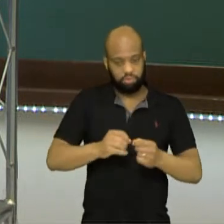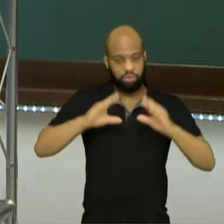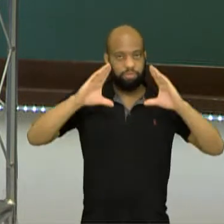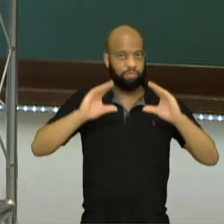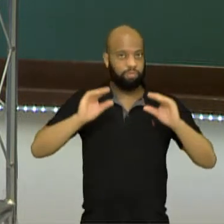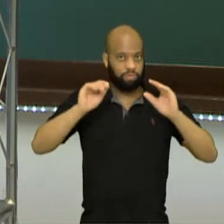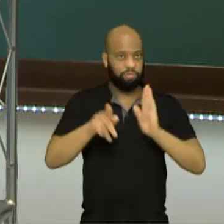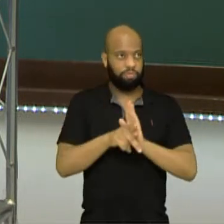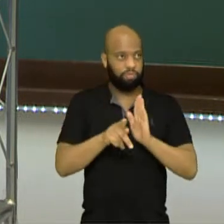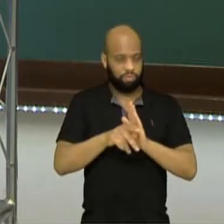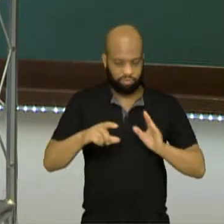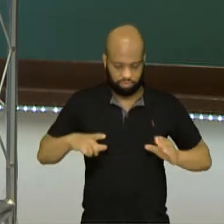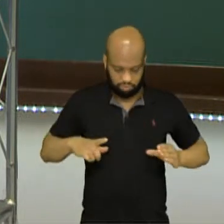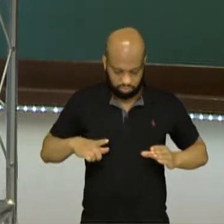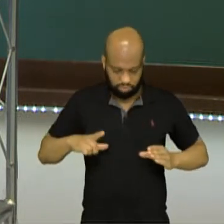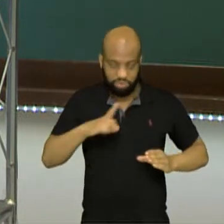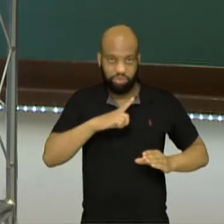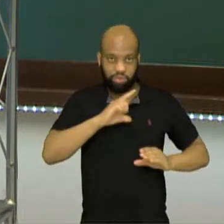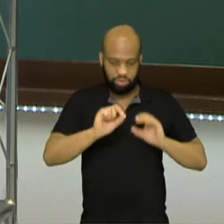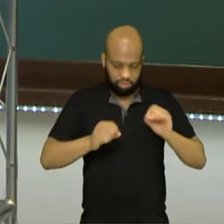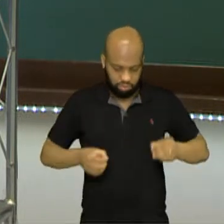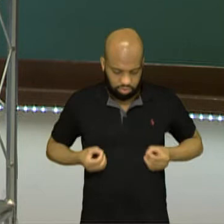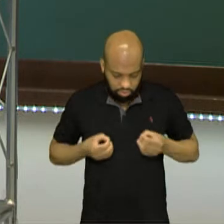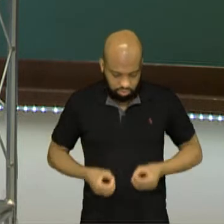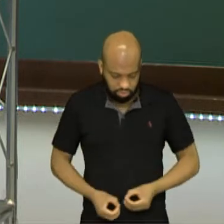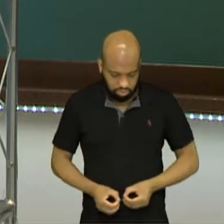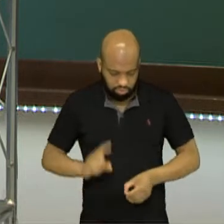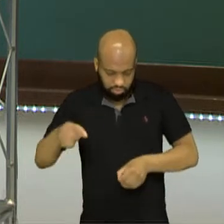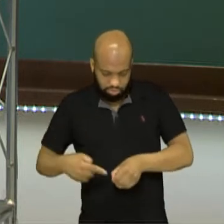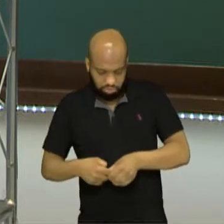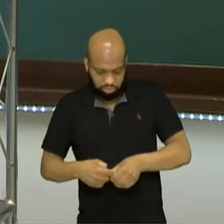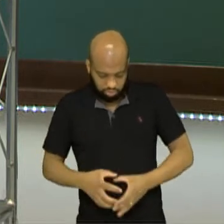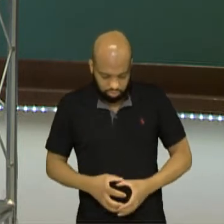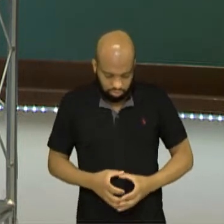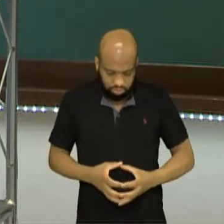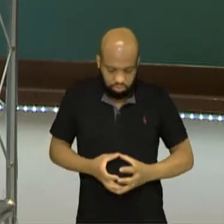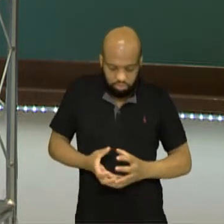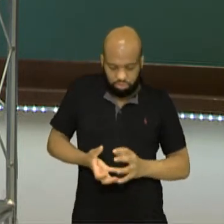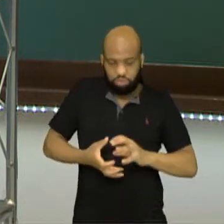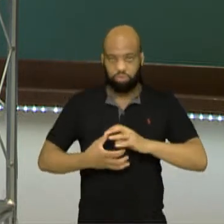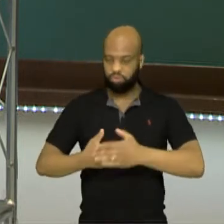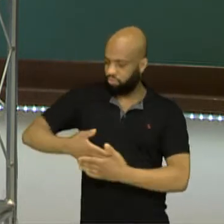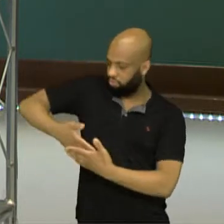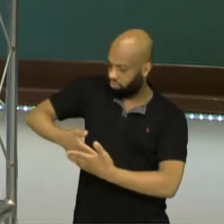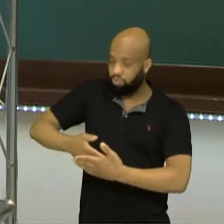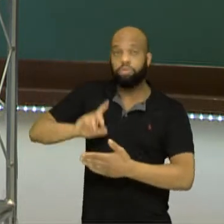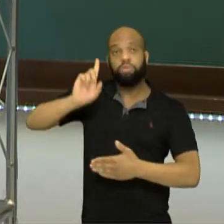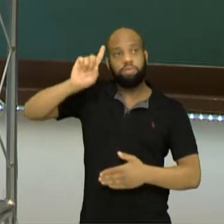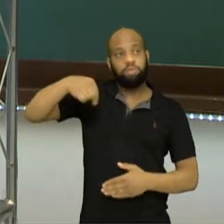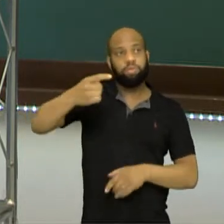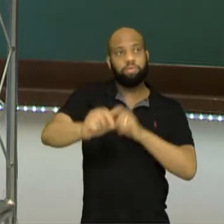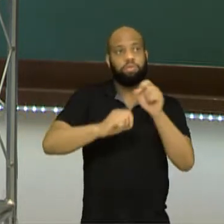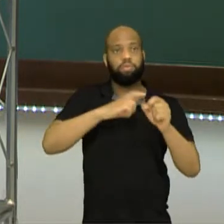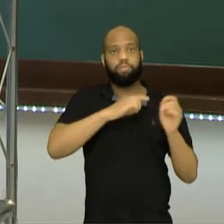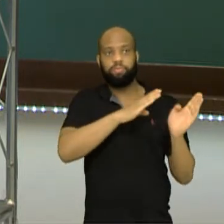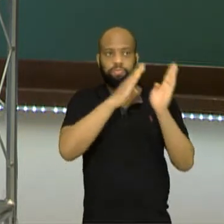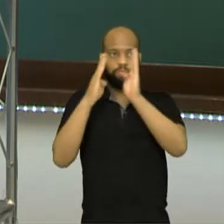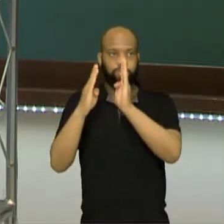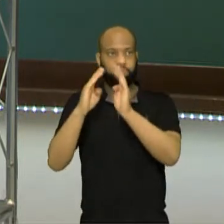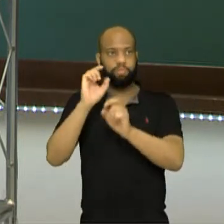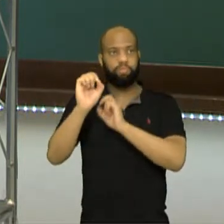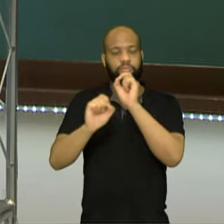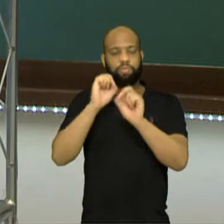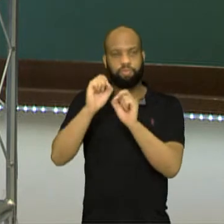esse ovócito fecundado ali, né? E após isso, a fase